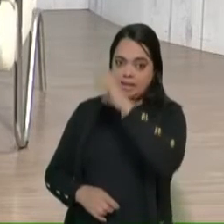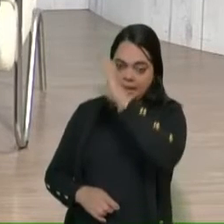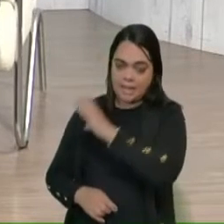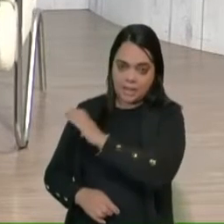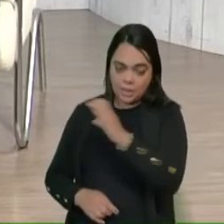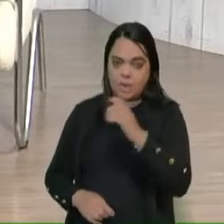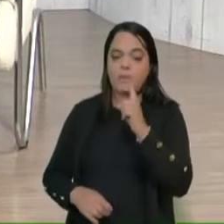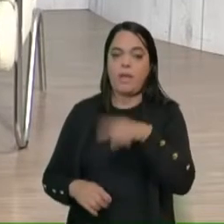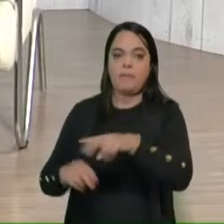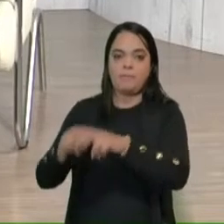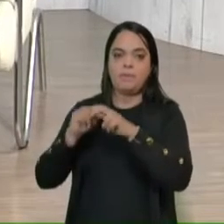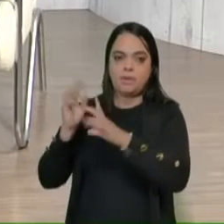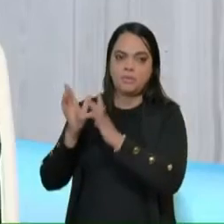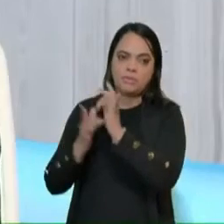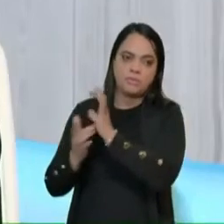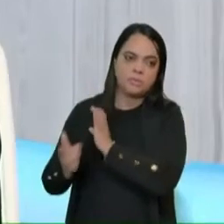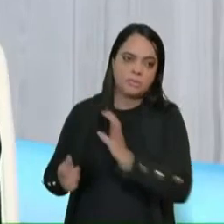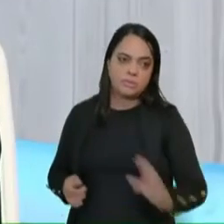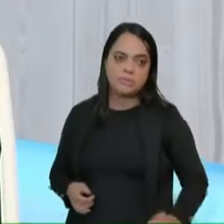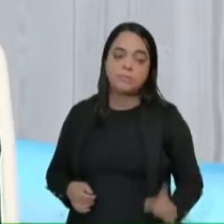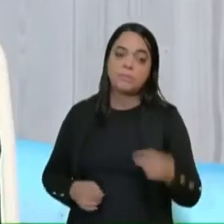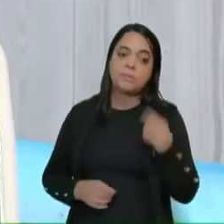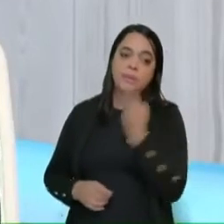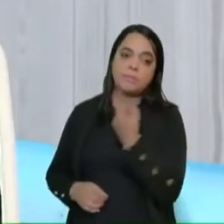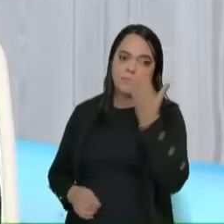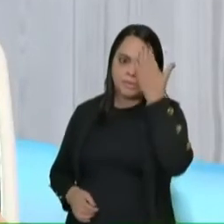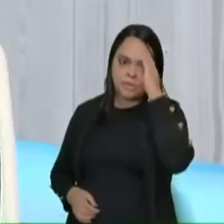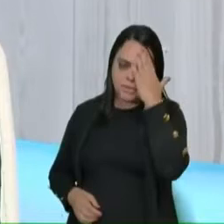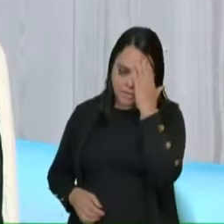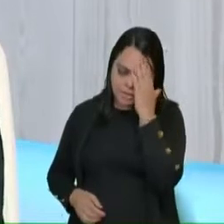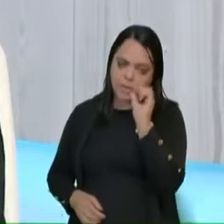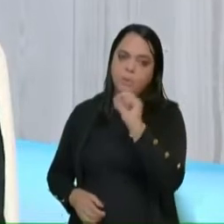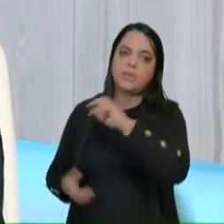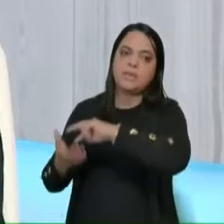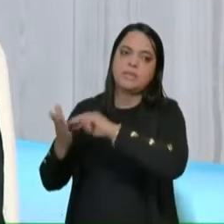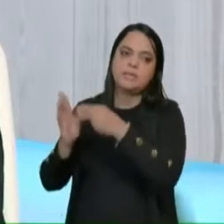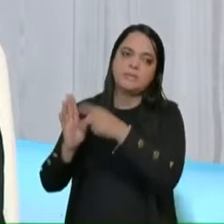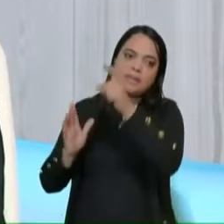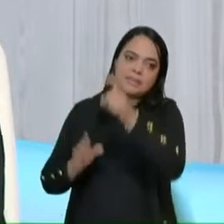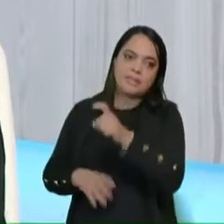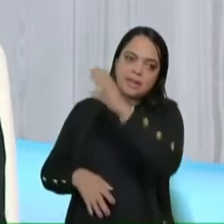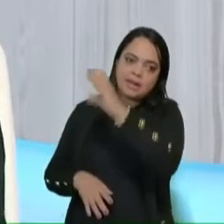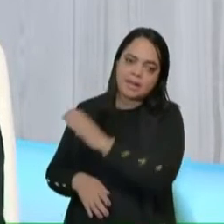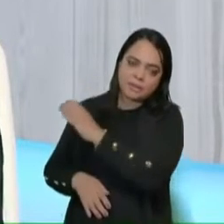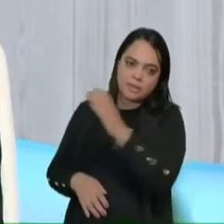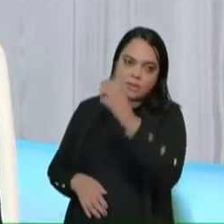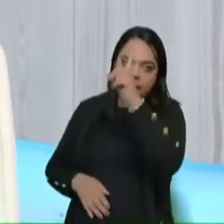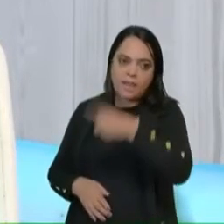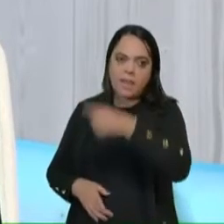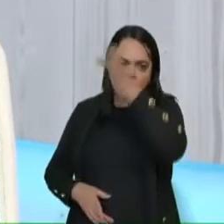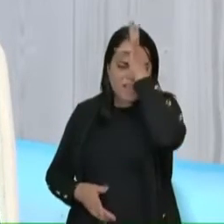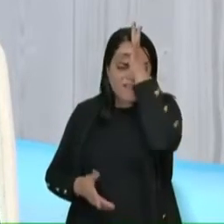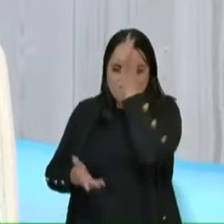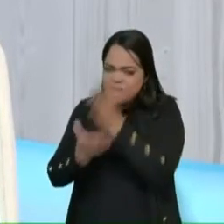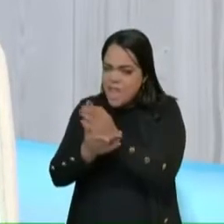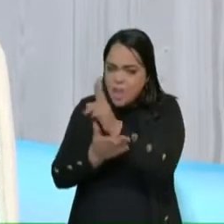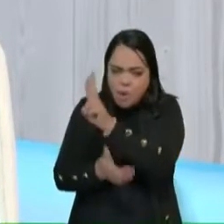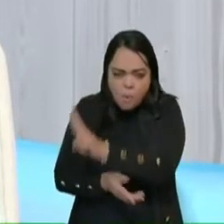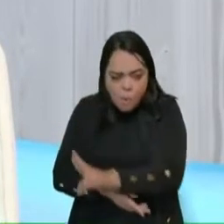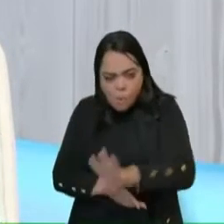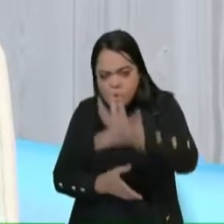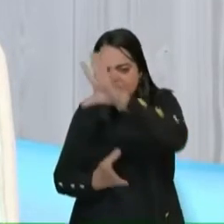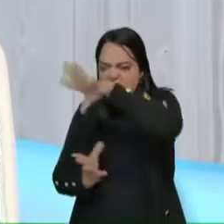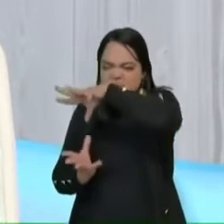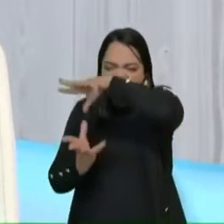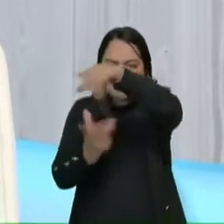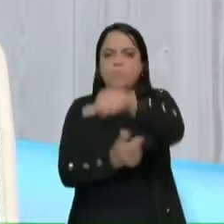Jesus Cristo né E pra gente entender um pouquinho do que é ser católico é uma fé que é universal né que se